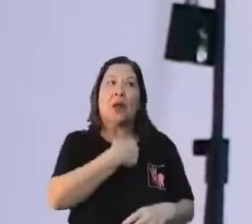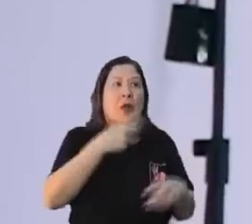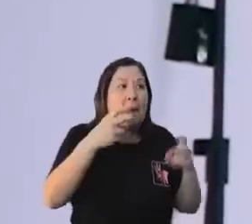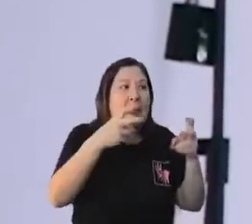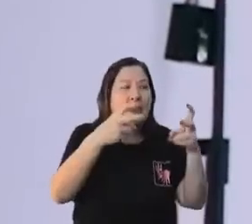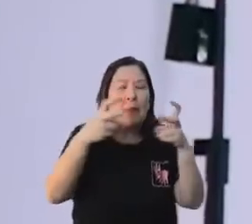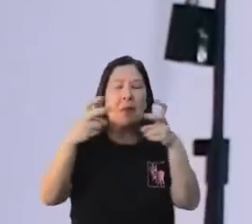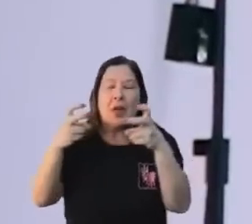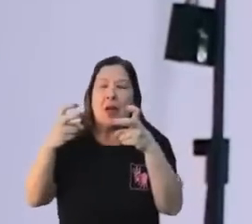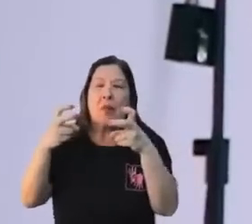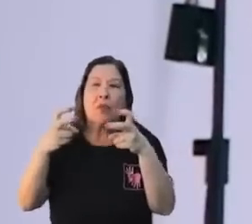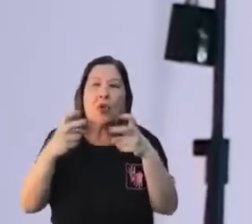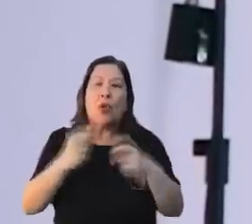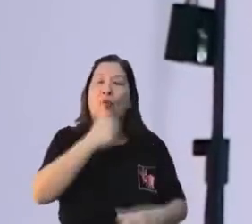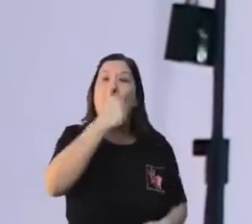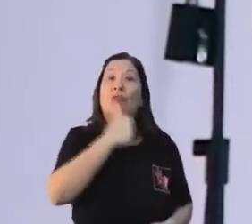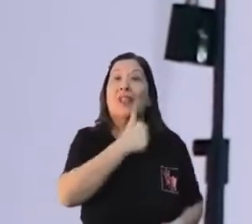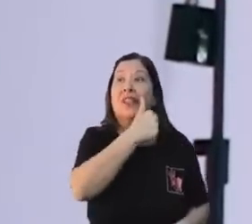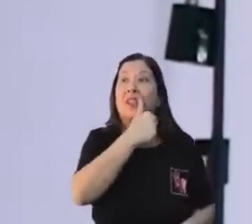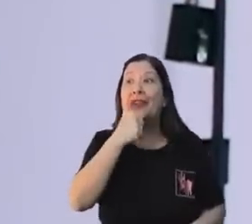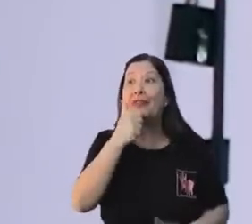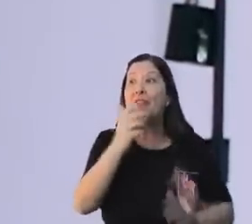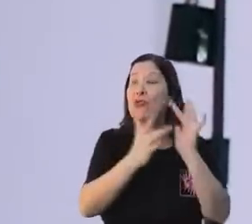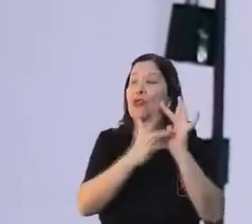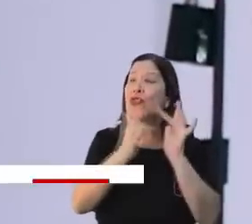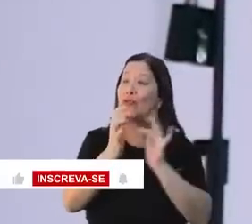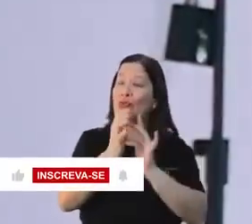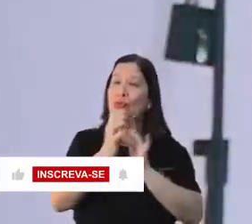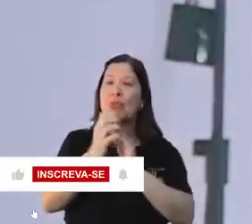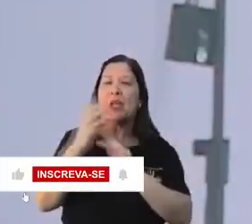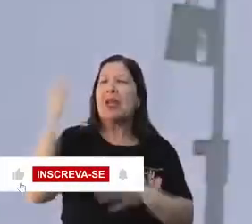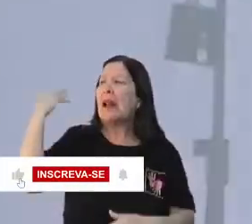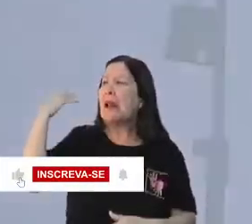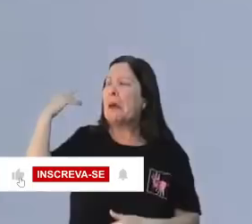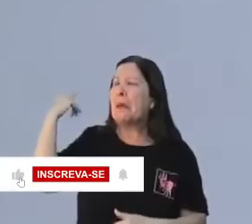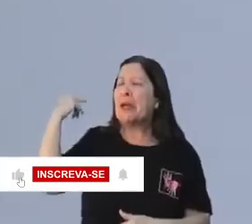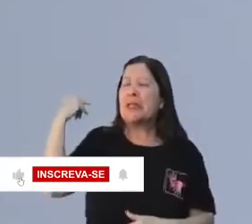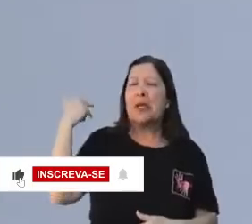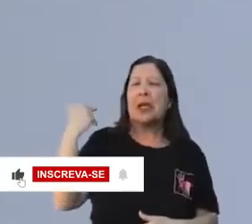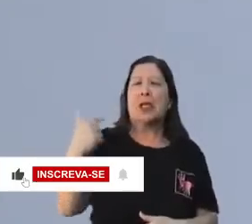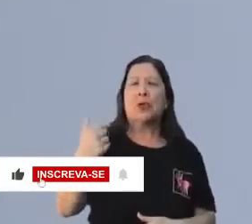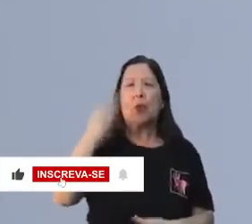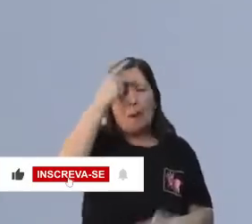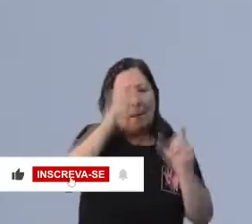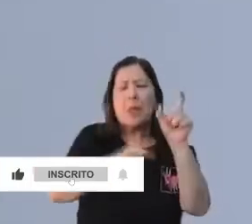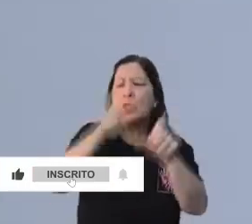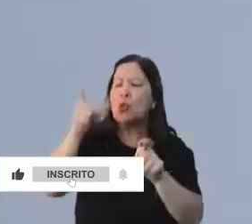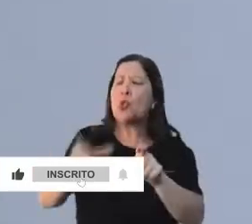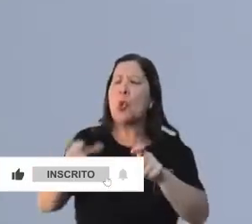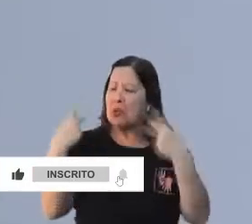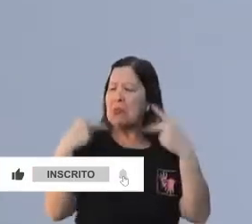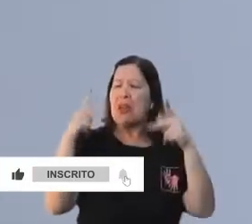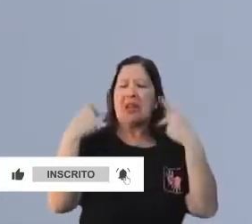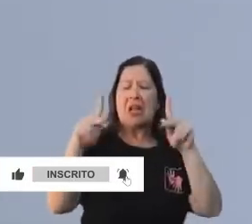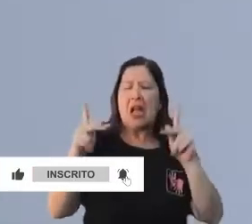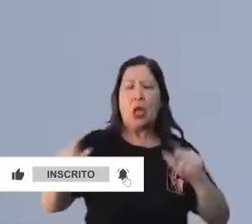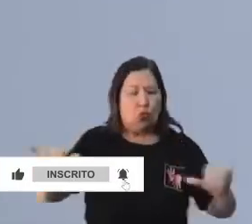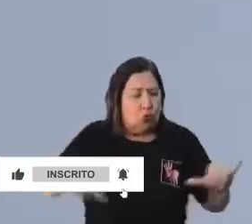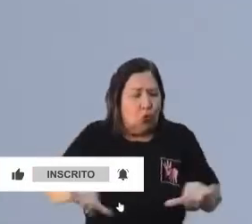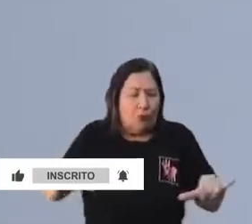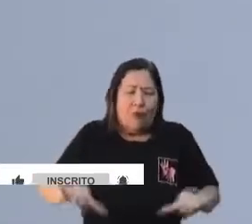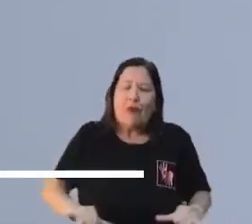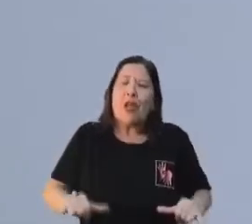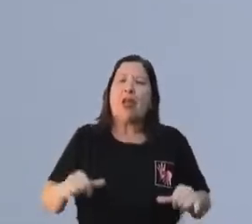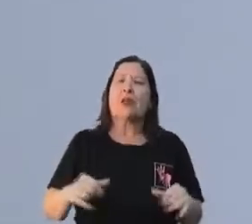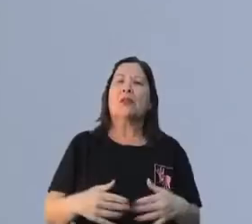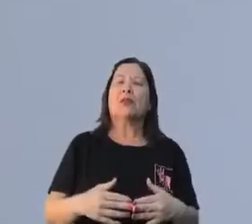pioneiros trabalharam, choraram, pregaram e viram a obra de Deus avançar.